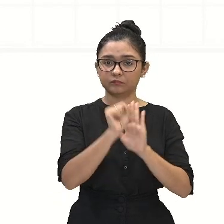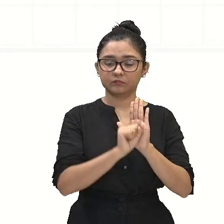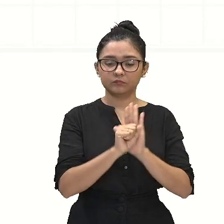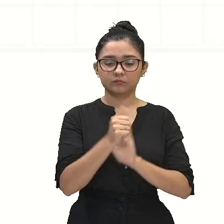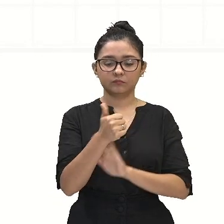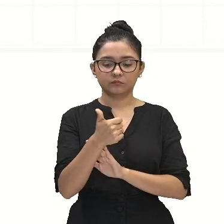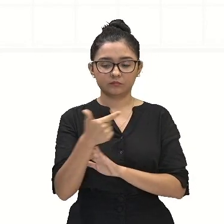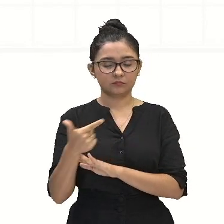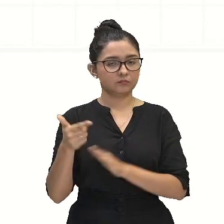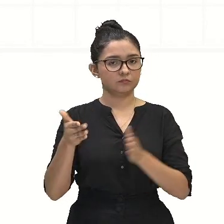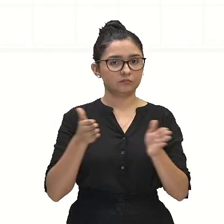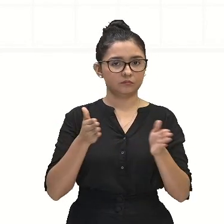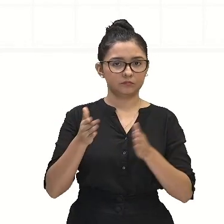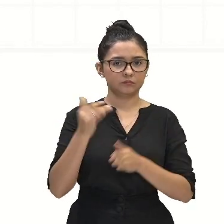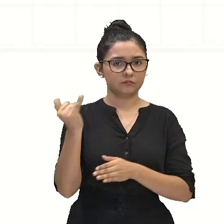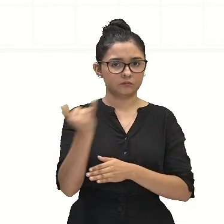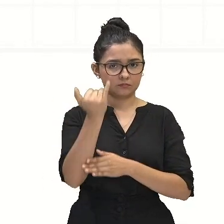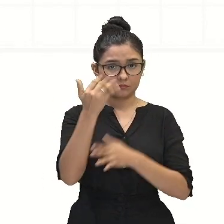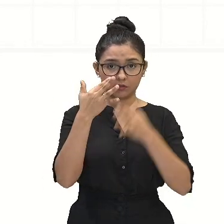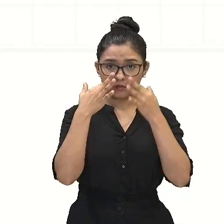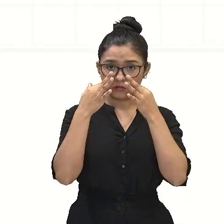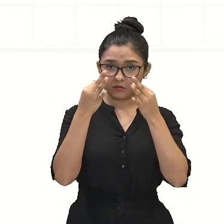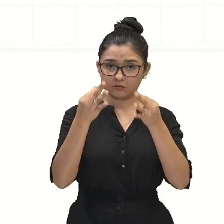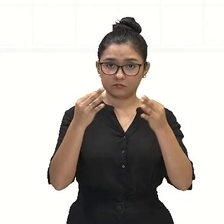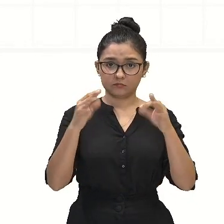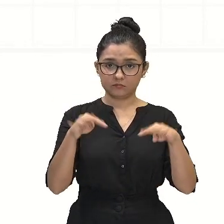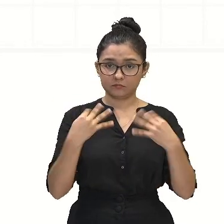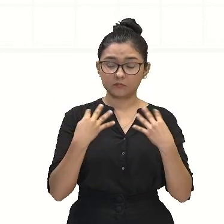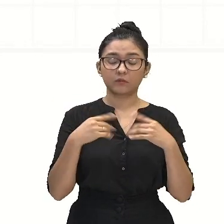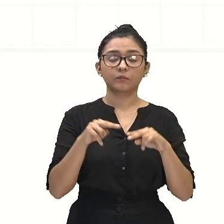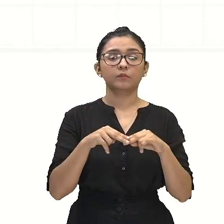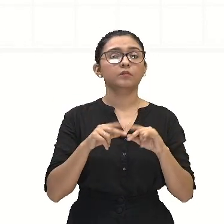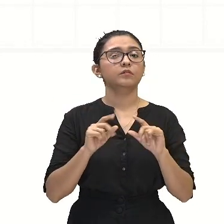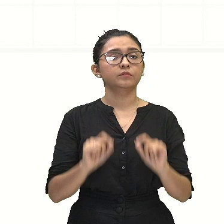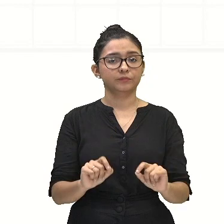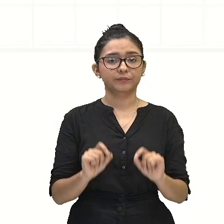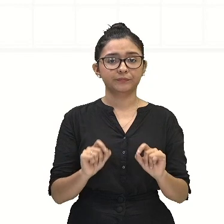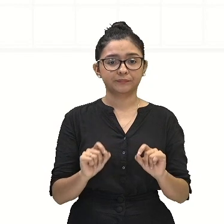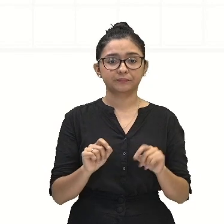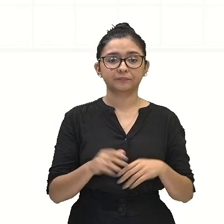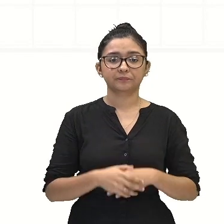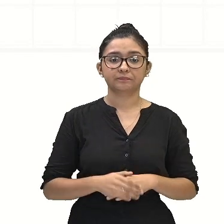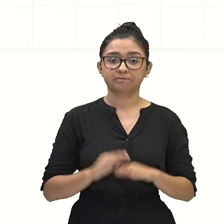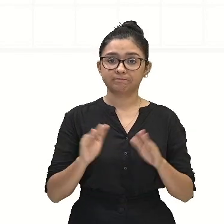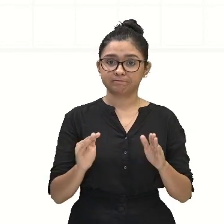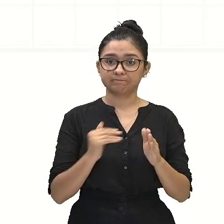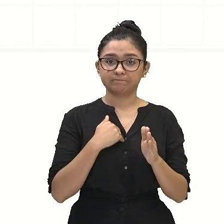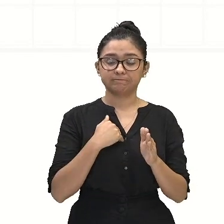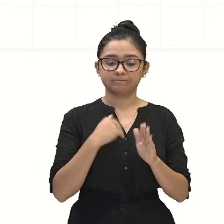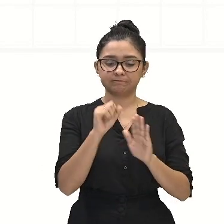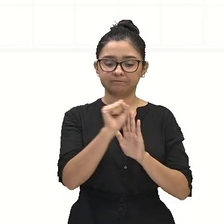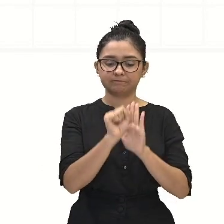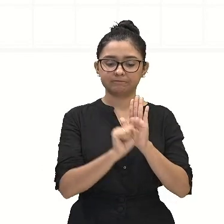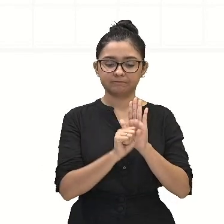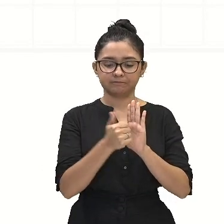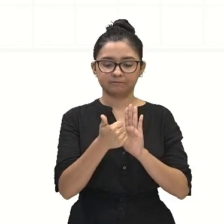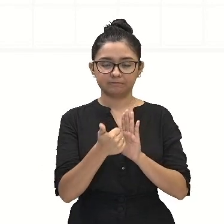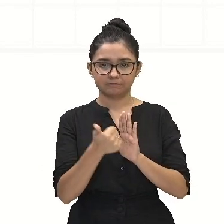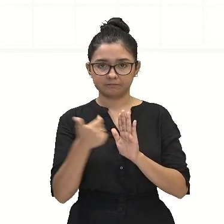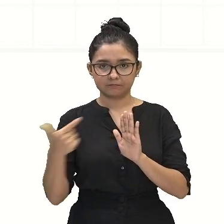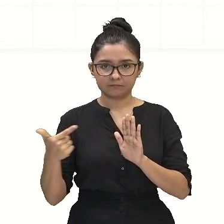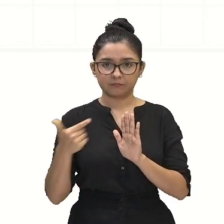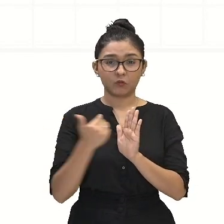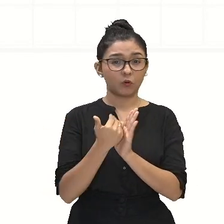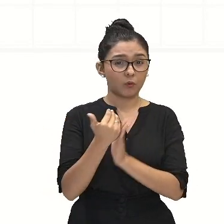muito importante, presta atenção no que a professora está falando. Não estamos dizendo que a partir do século XII apareceram aqui